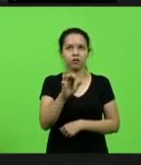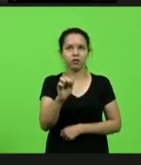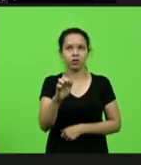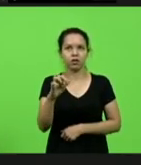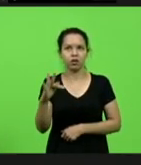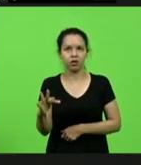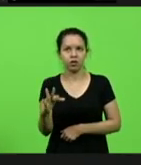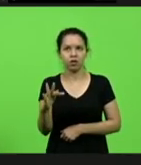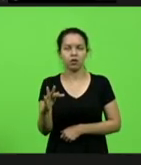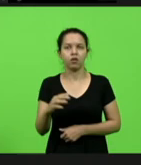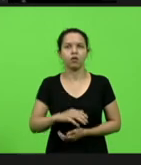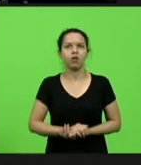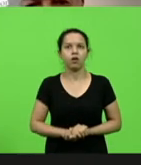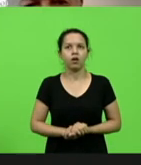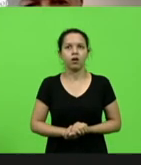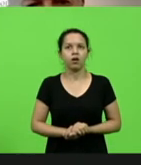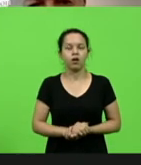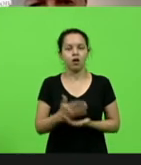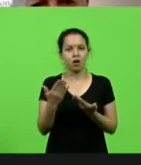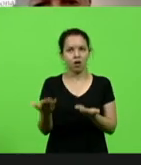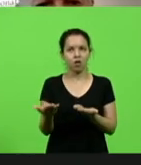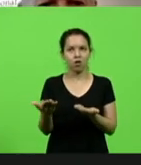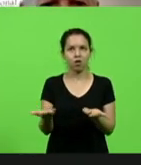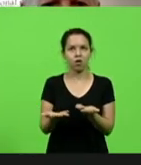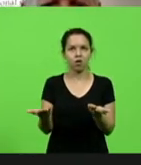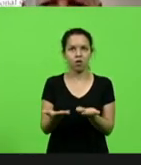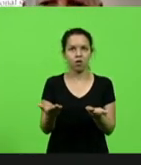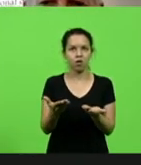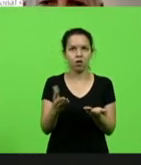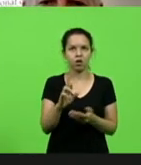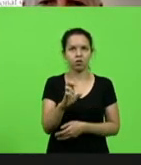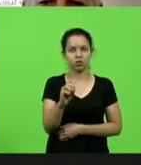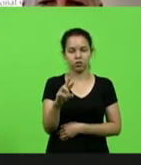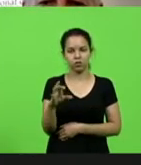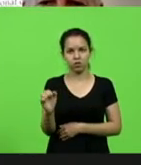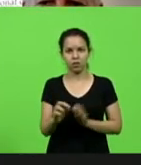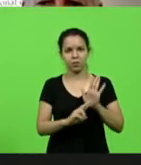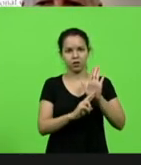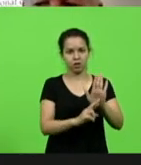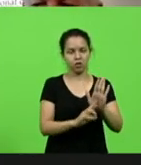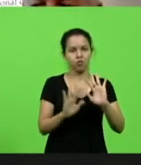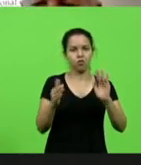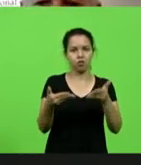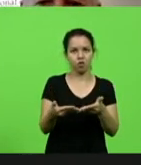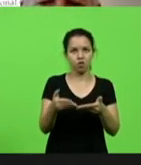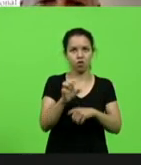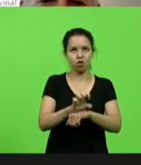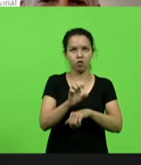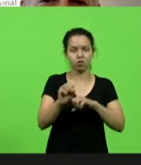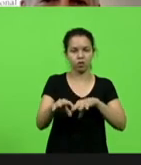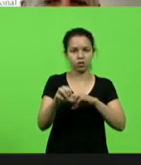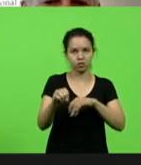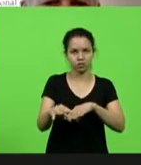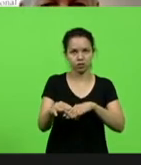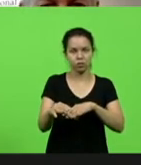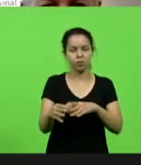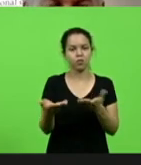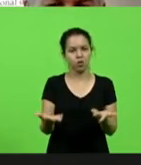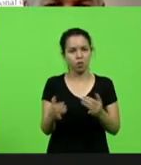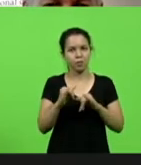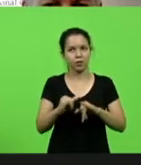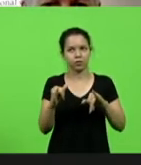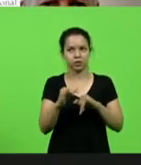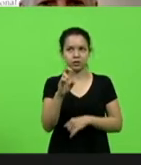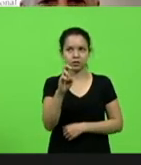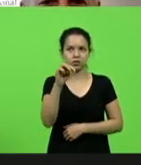Amorim Zunino, representando o Fórum Estadual de Educação de Santa Catarina. Darli, sua manifestação também,